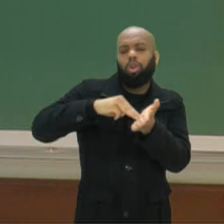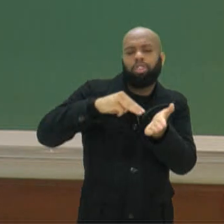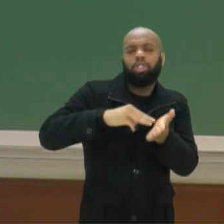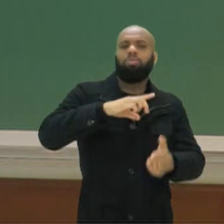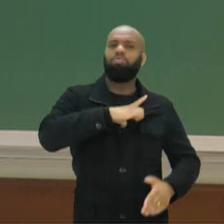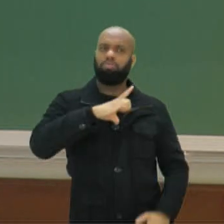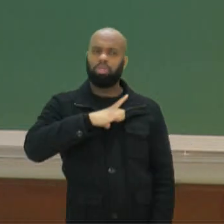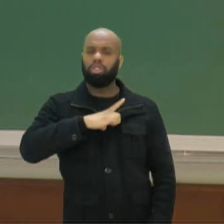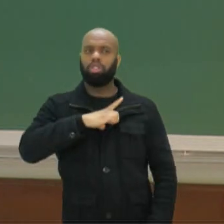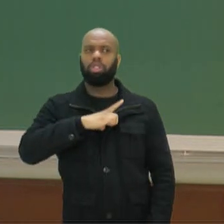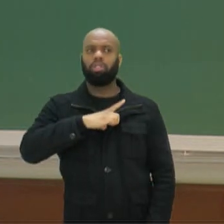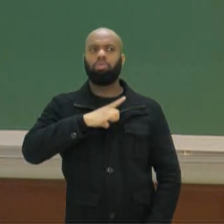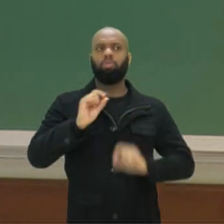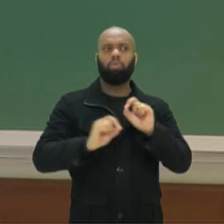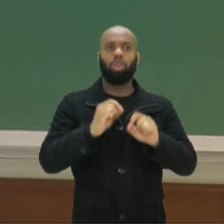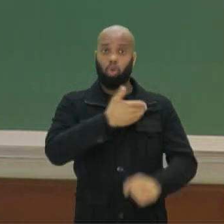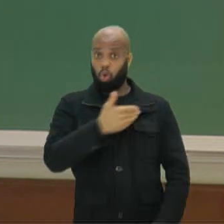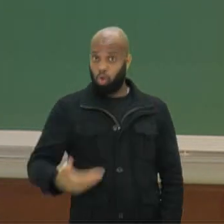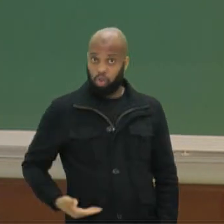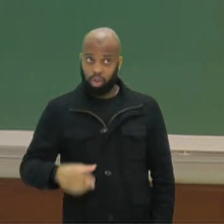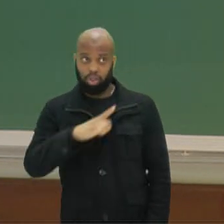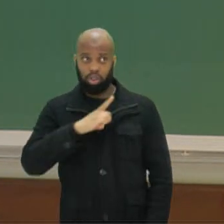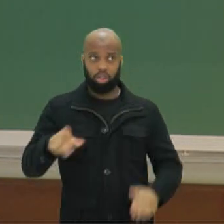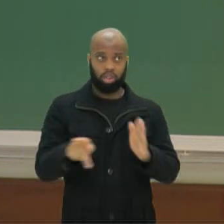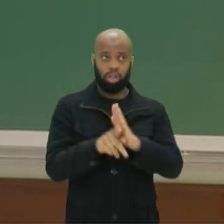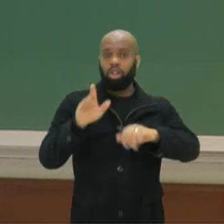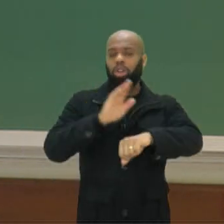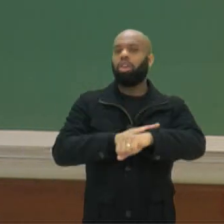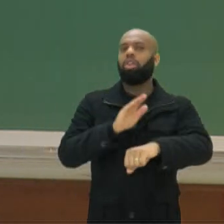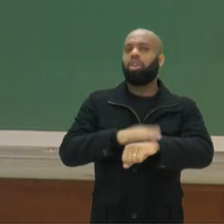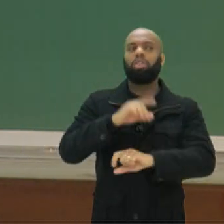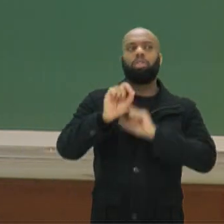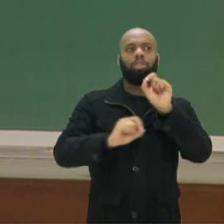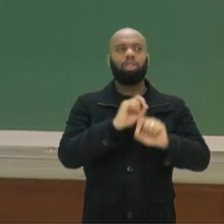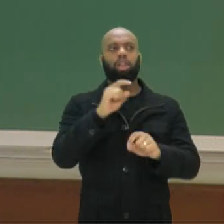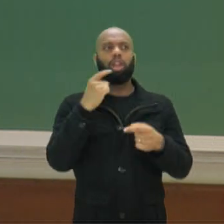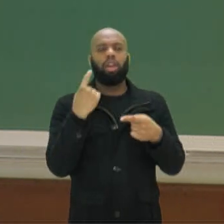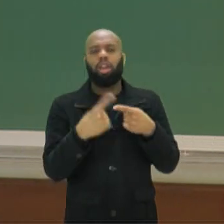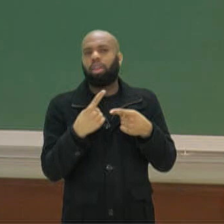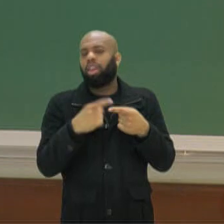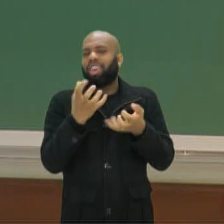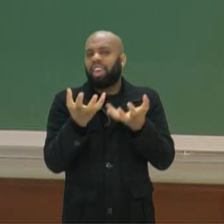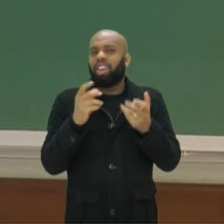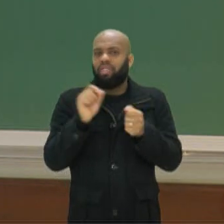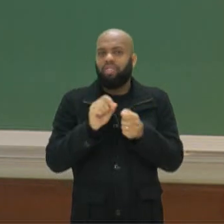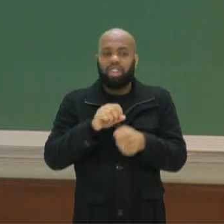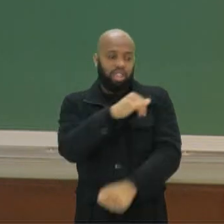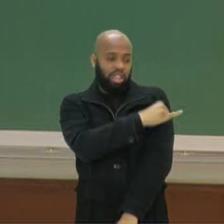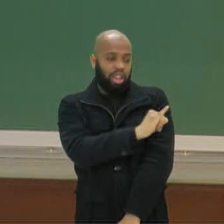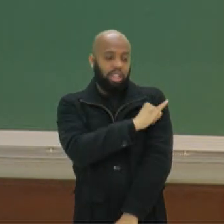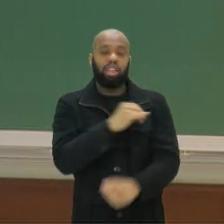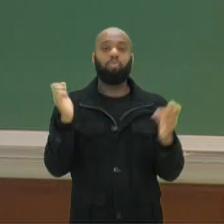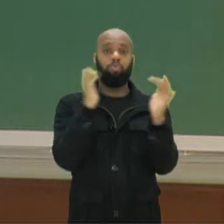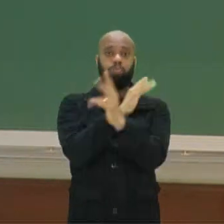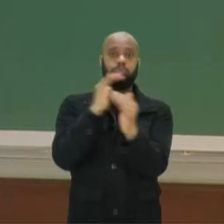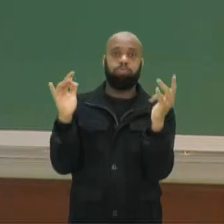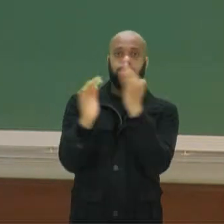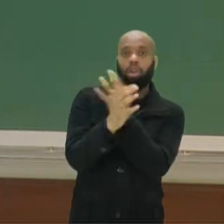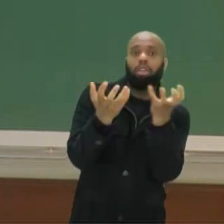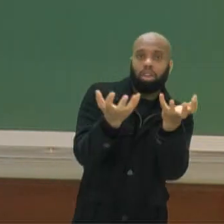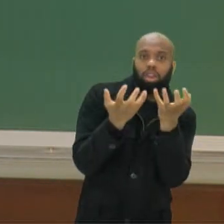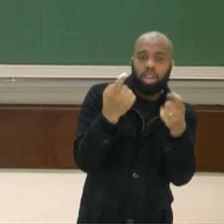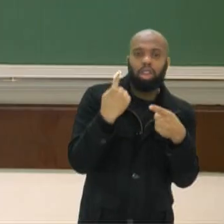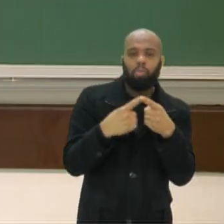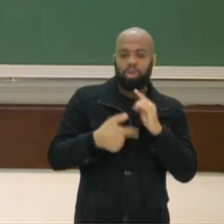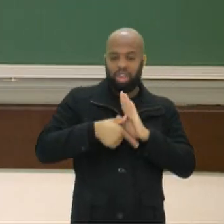motivos do governo naquele momento era tornar o Rio de Janeiro urbanizado, já que